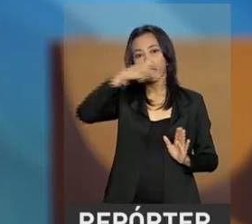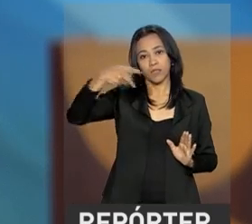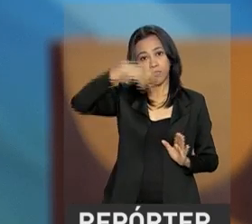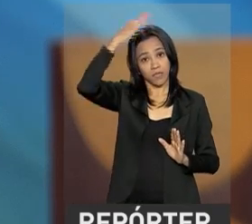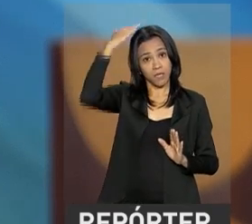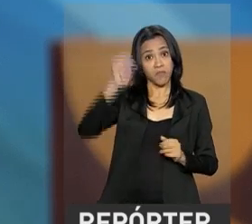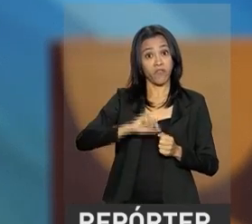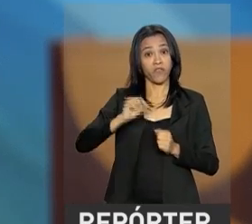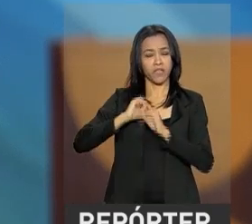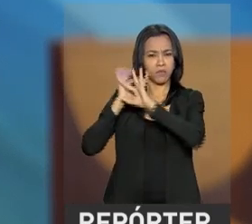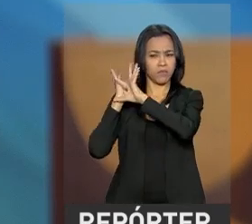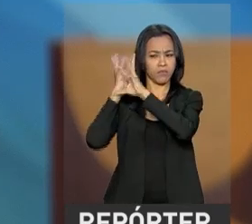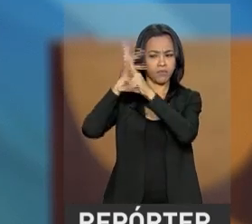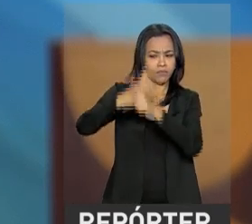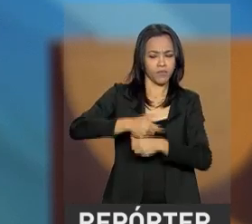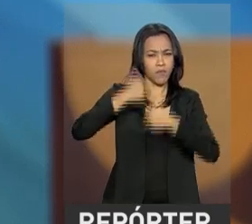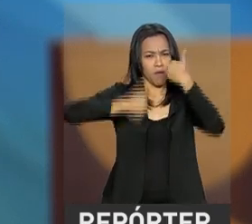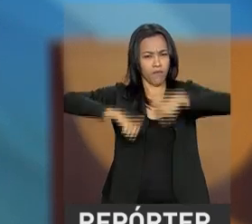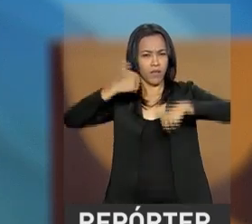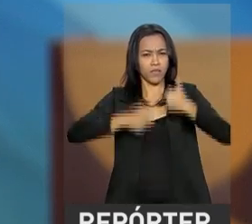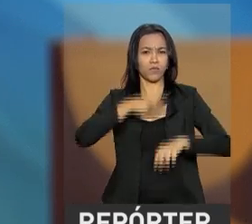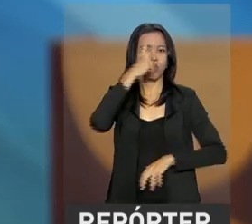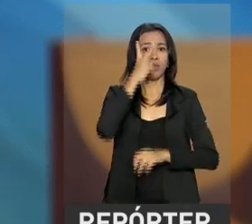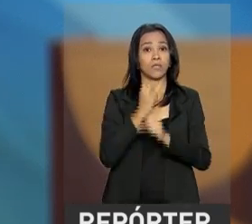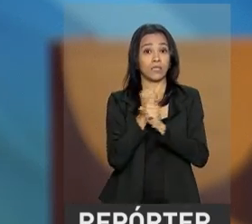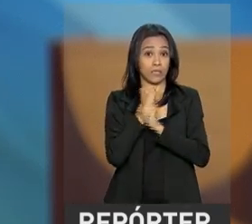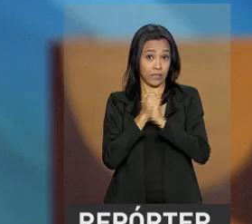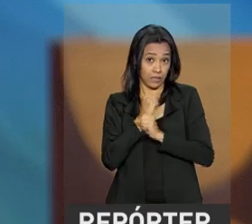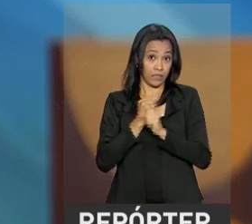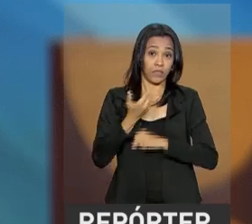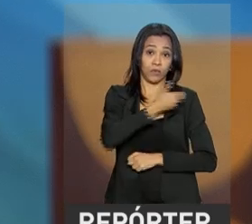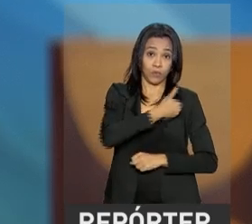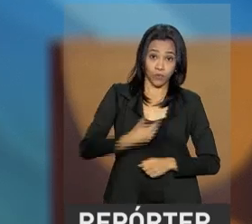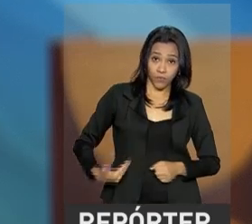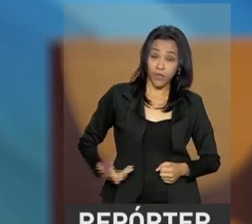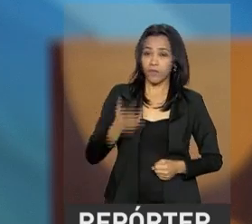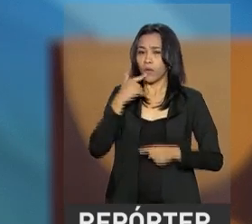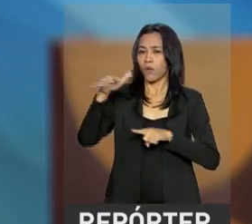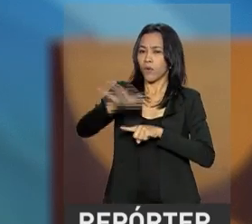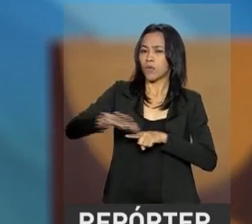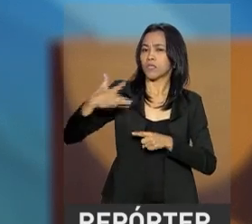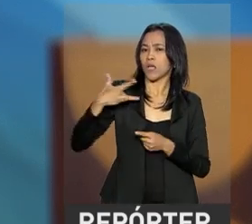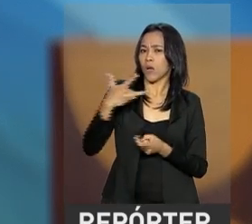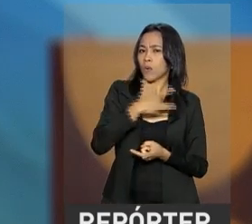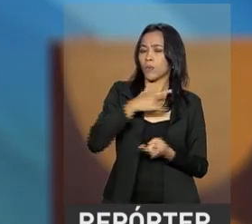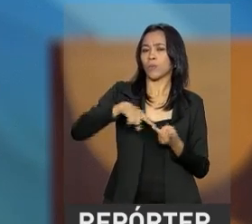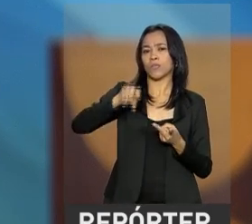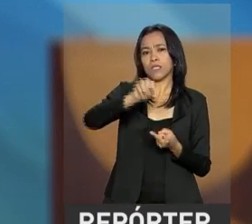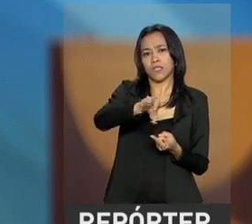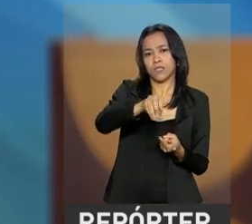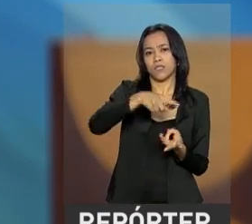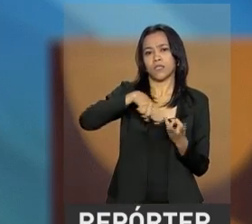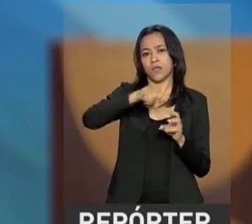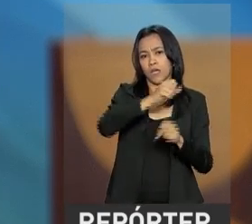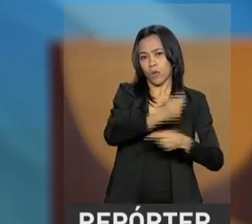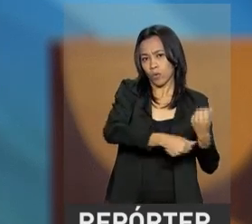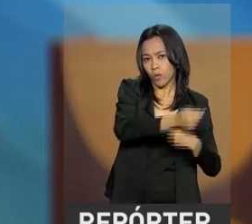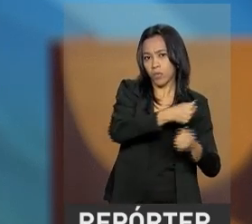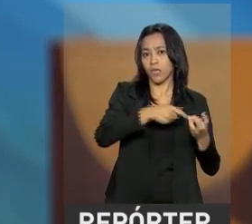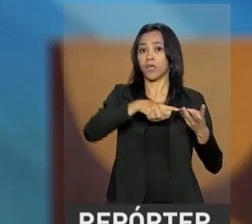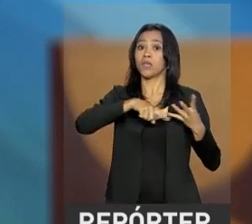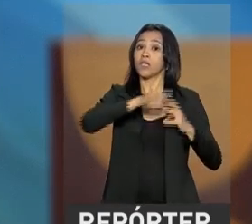avaliação dos 2 anos do governo dele. Ele destacou as políticas voltadas para a saúde, educação, para a economia e também